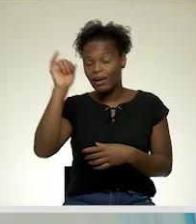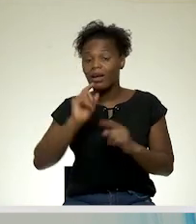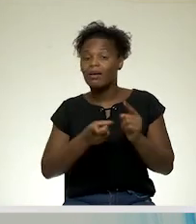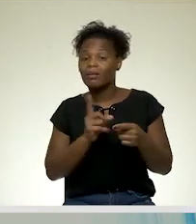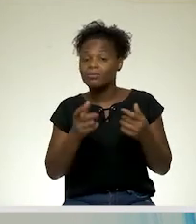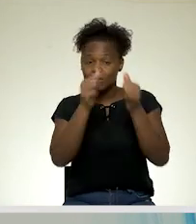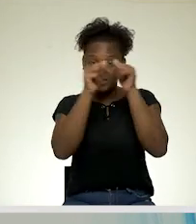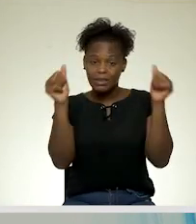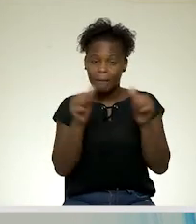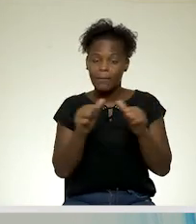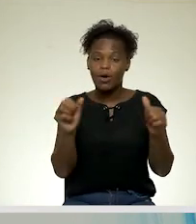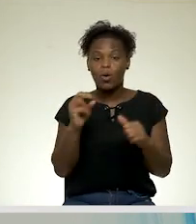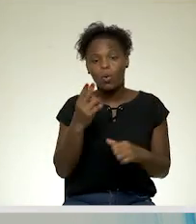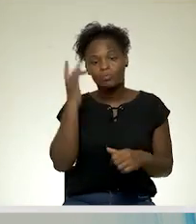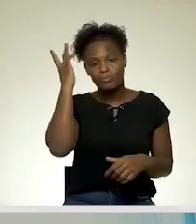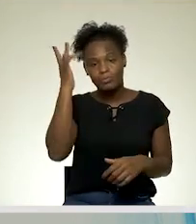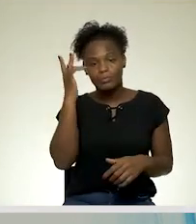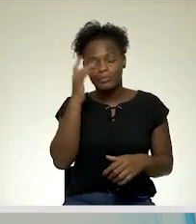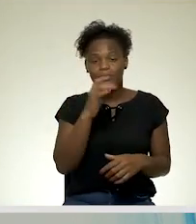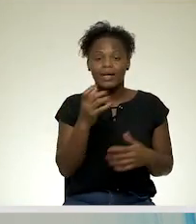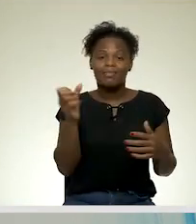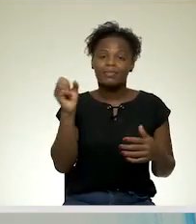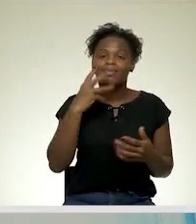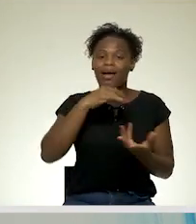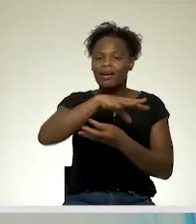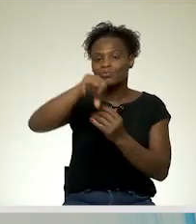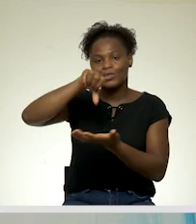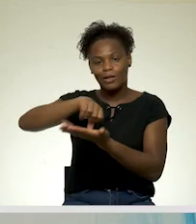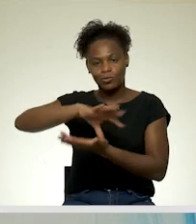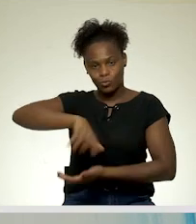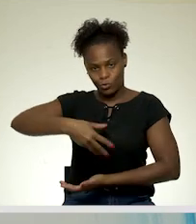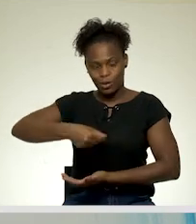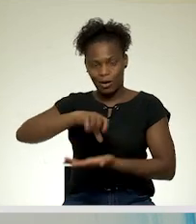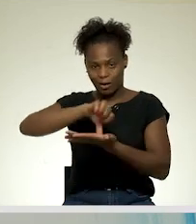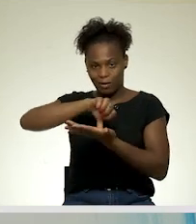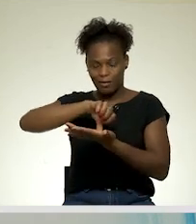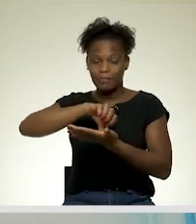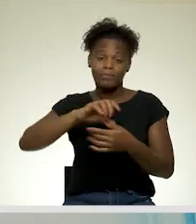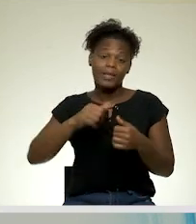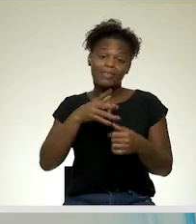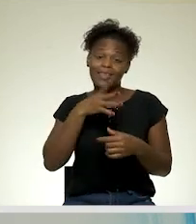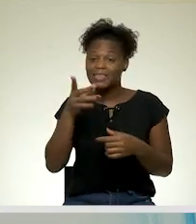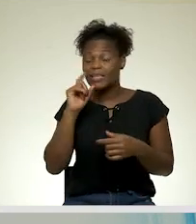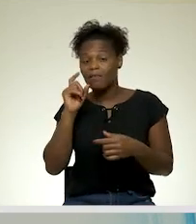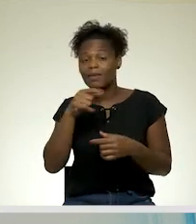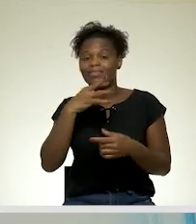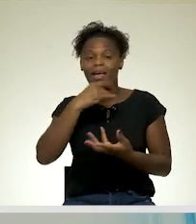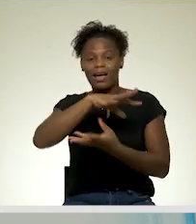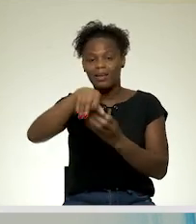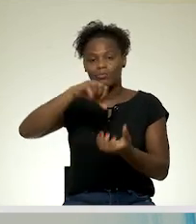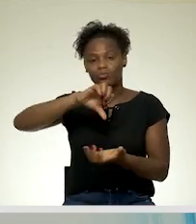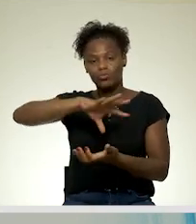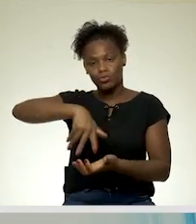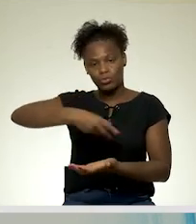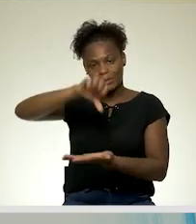o sistema ou a teoria geocêntrica do universo. Defendiam que a Terra era o centro do